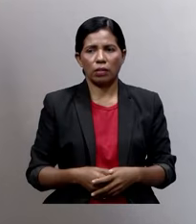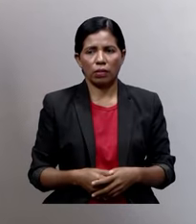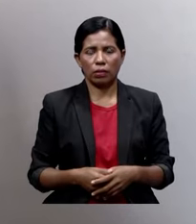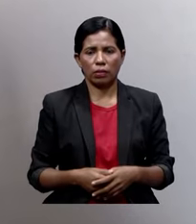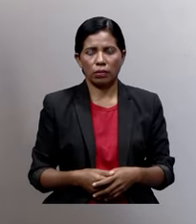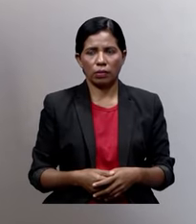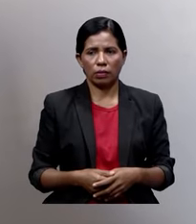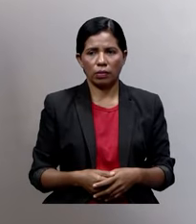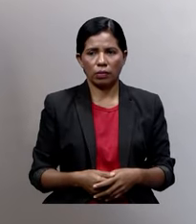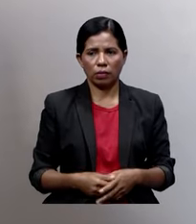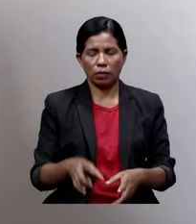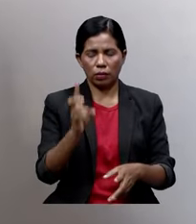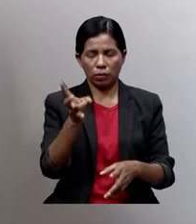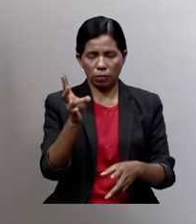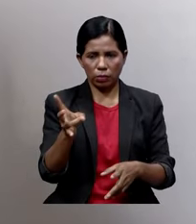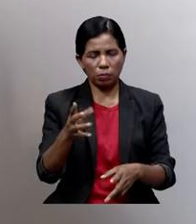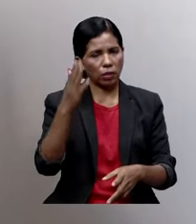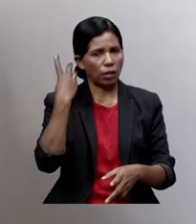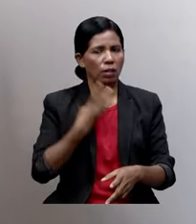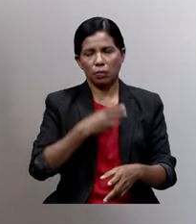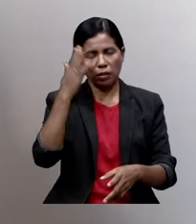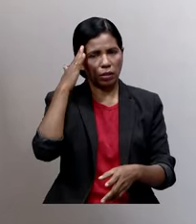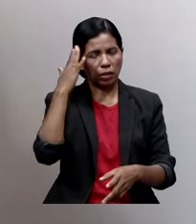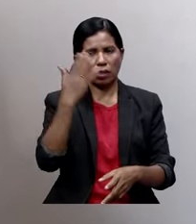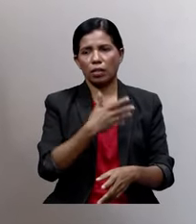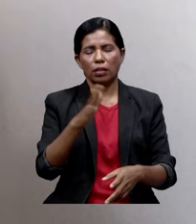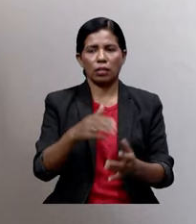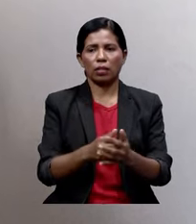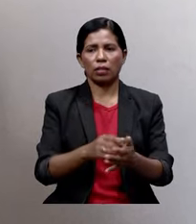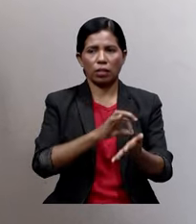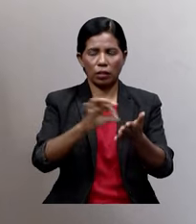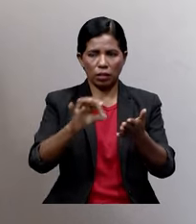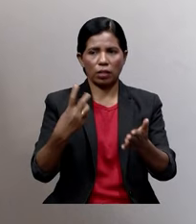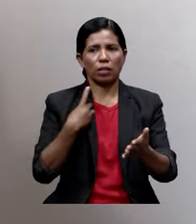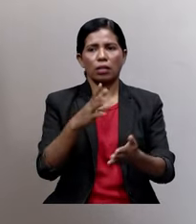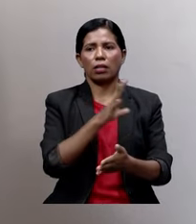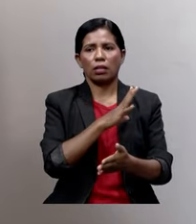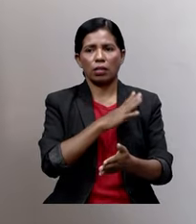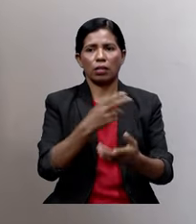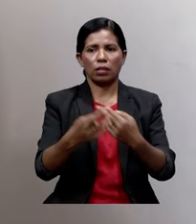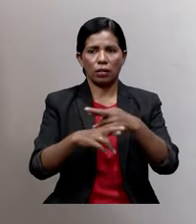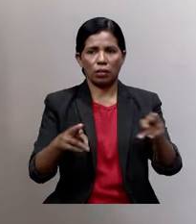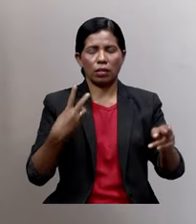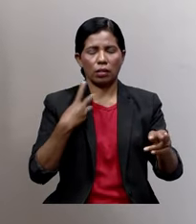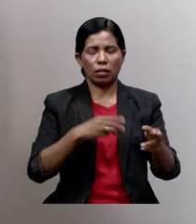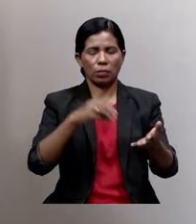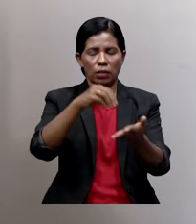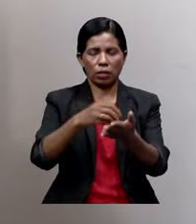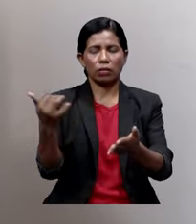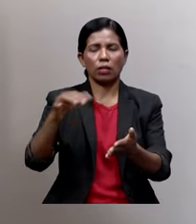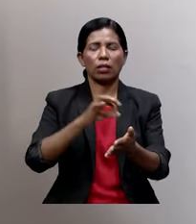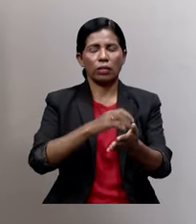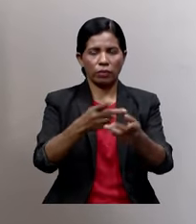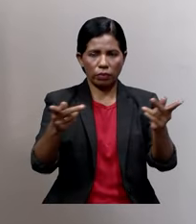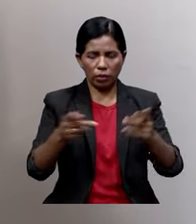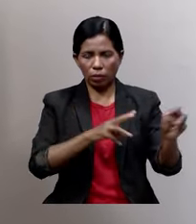de 70 mas la tenos tama sira oimba foi resistu ne be ami hing resultare ne bako tenga marka sana fating uta mudang